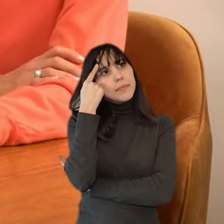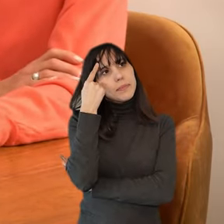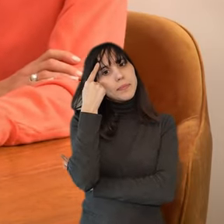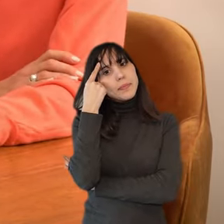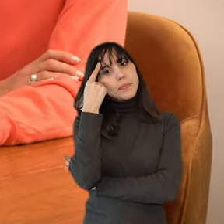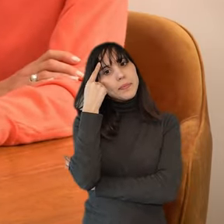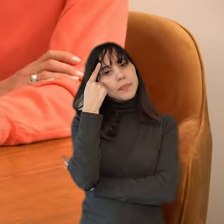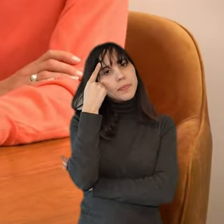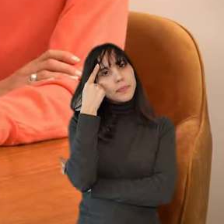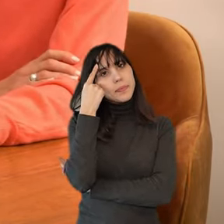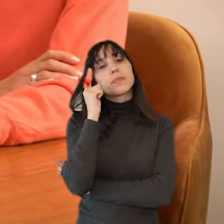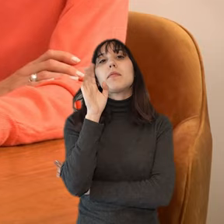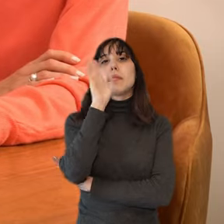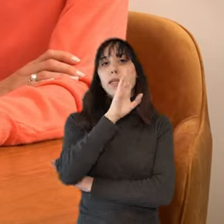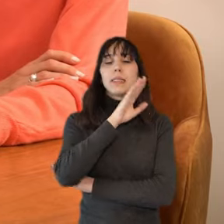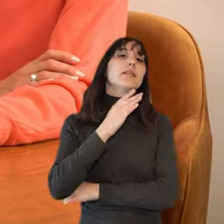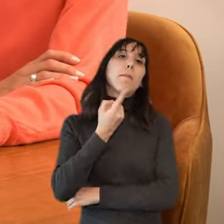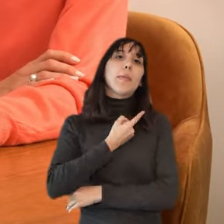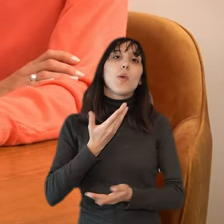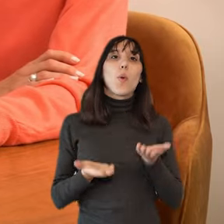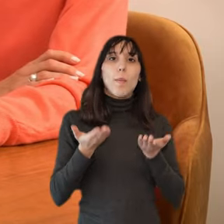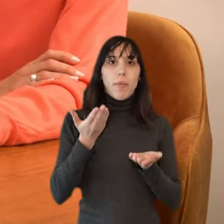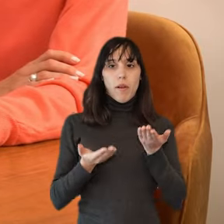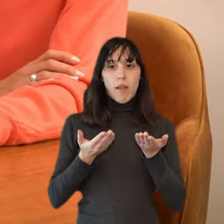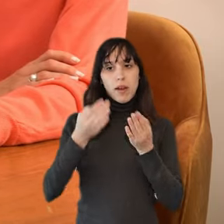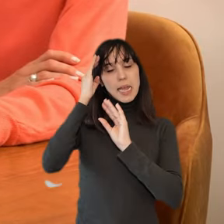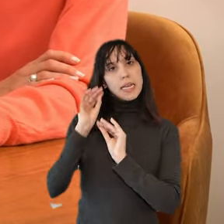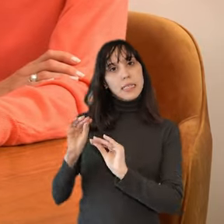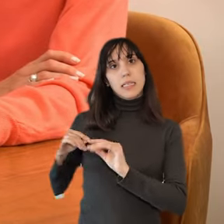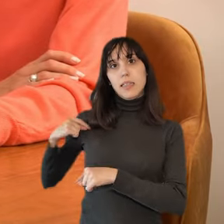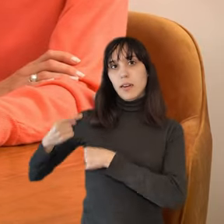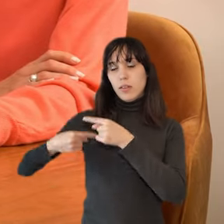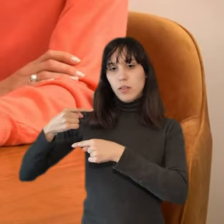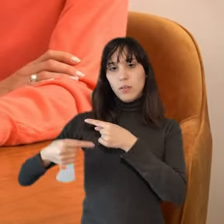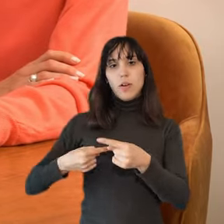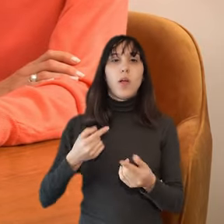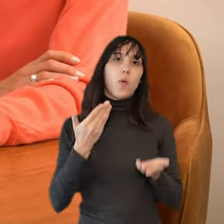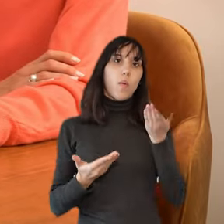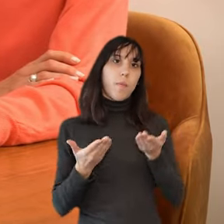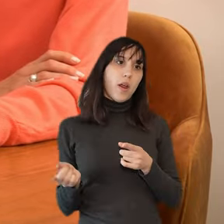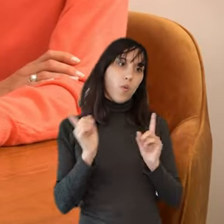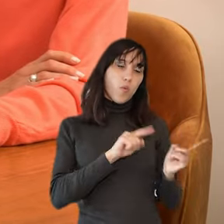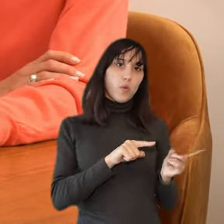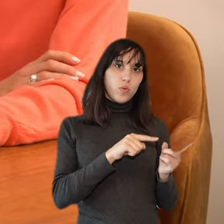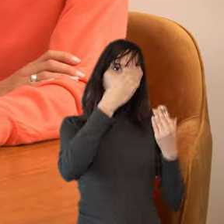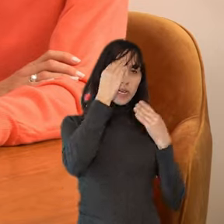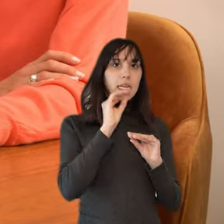h se tivemos que comparar esse ensino tradicional ao ou esse ensino à